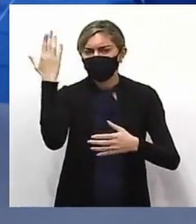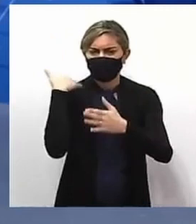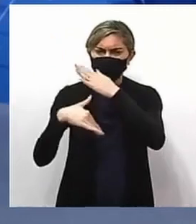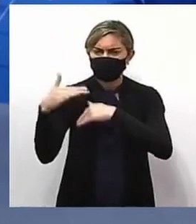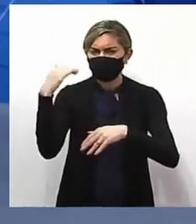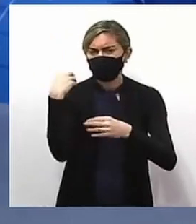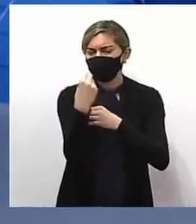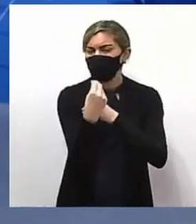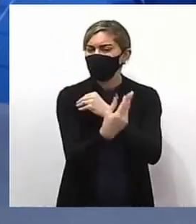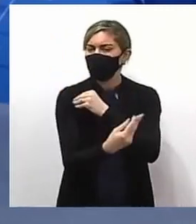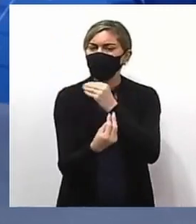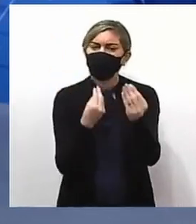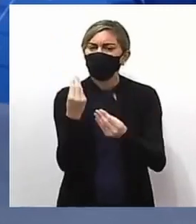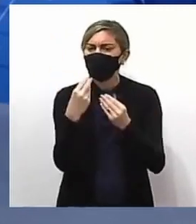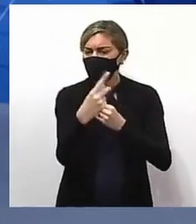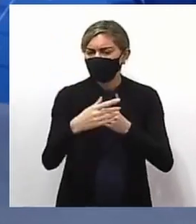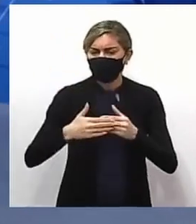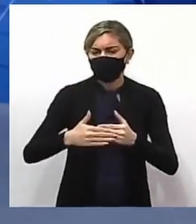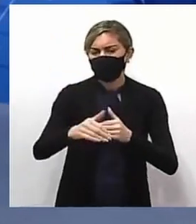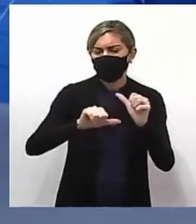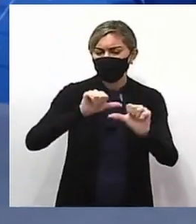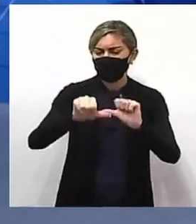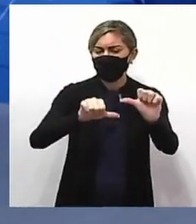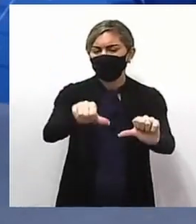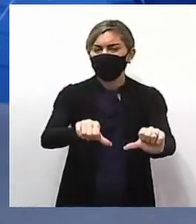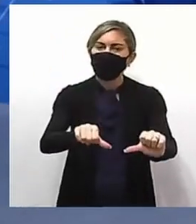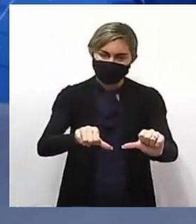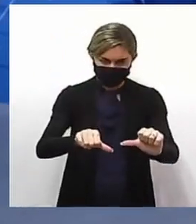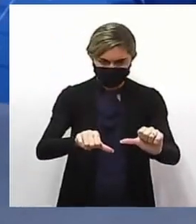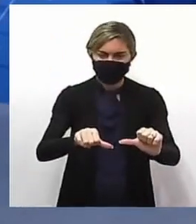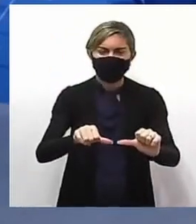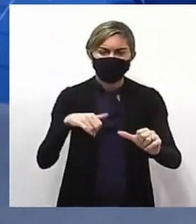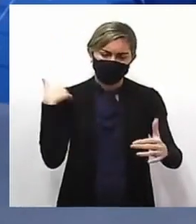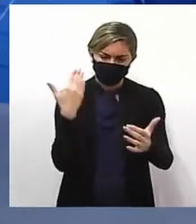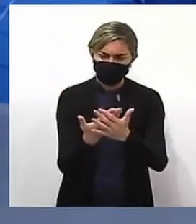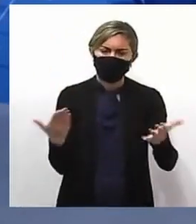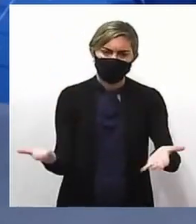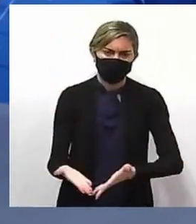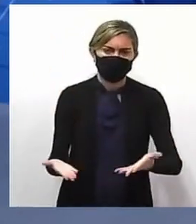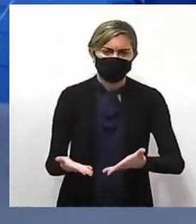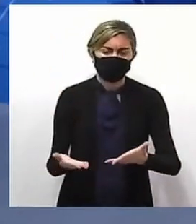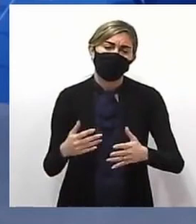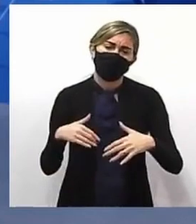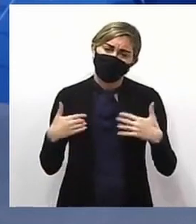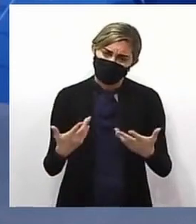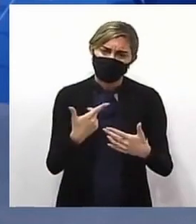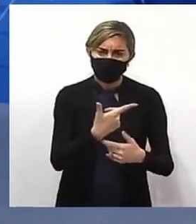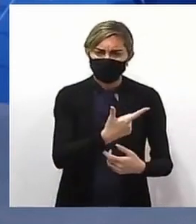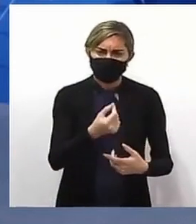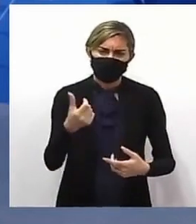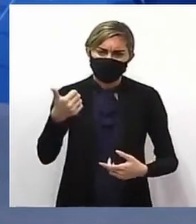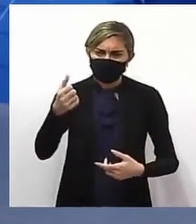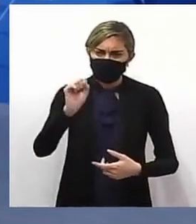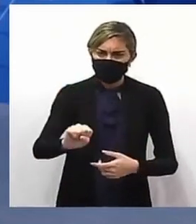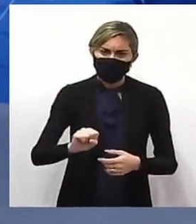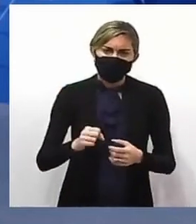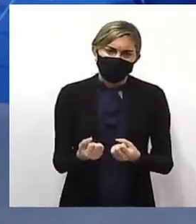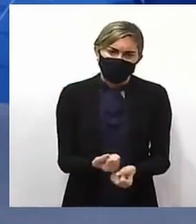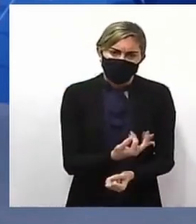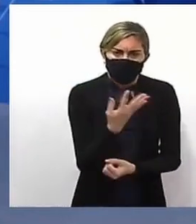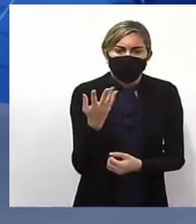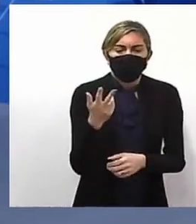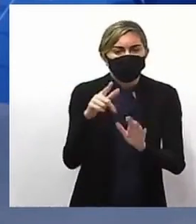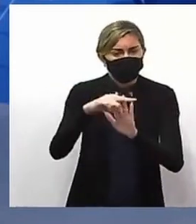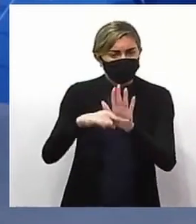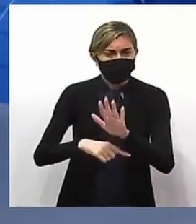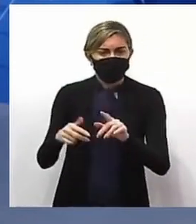isso passou por modificações, né, até aqui, ou até 2018, quando o